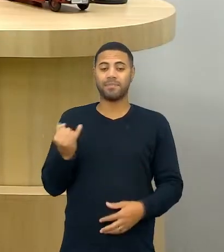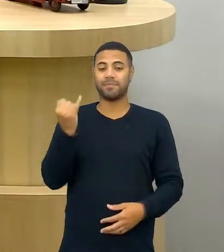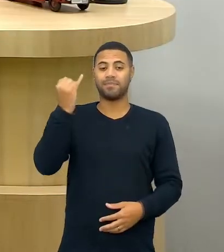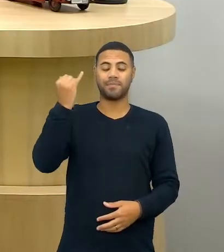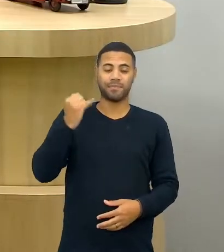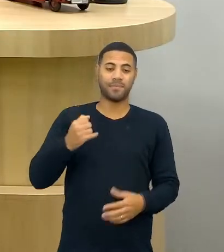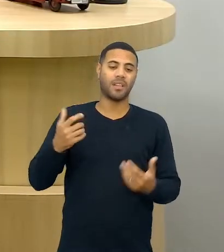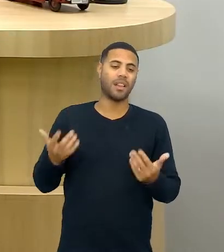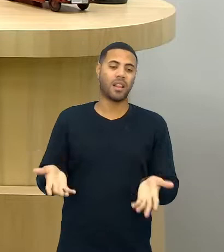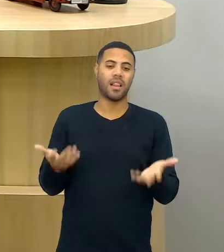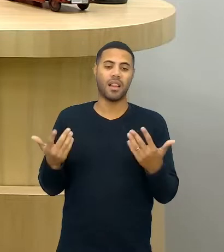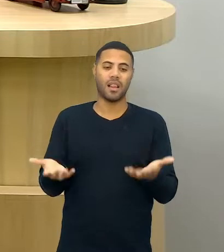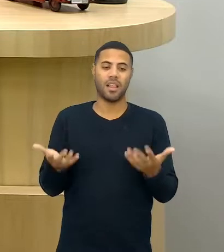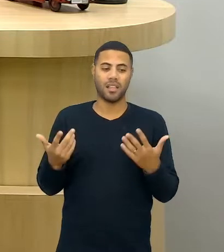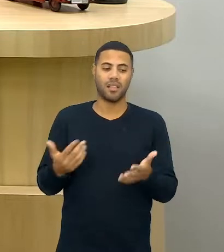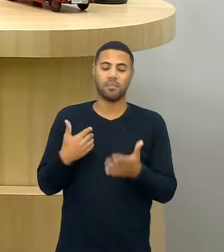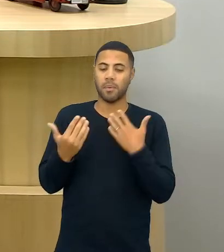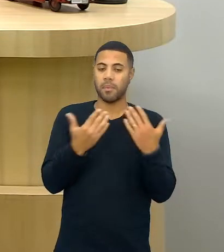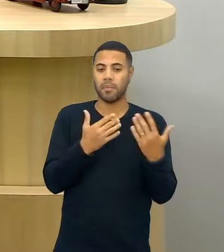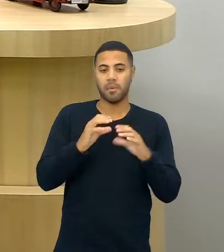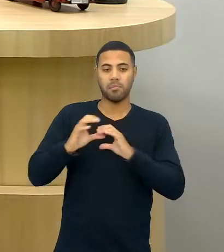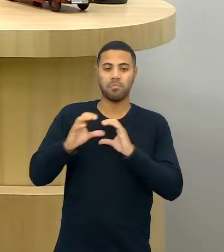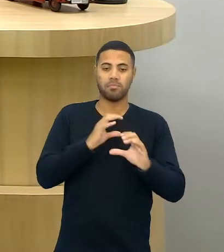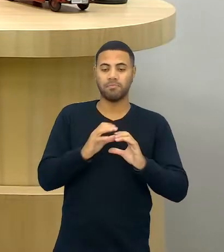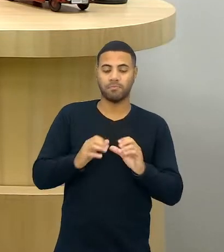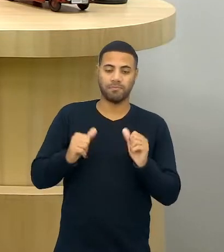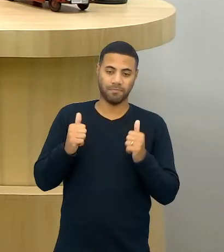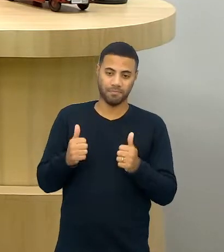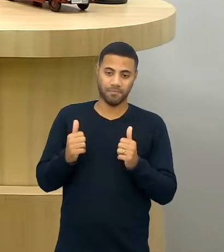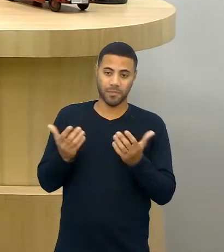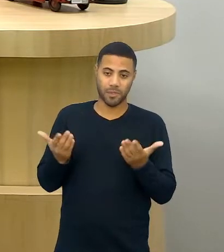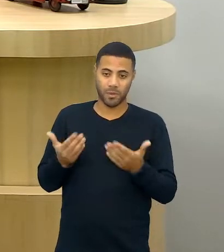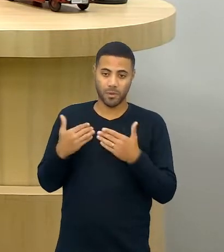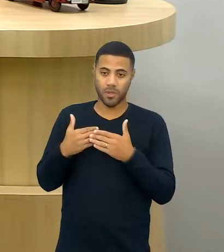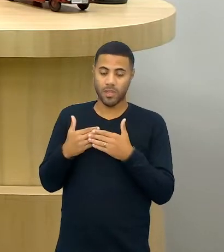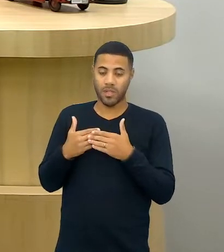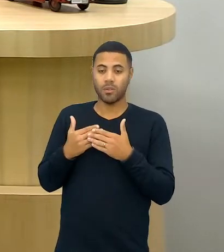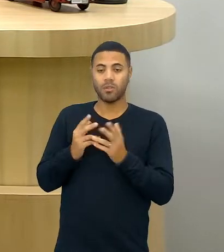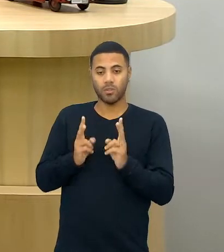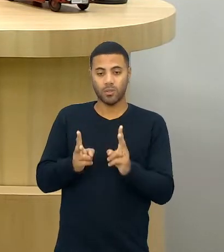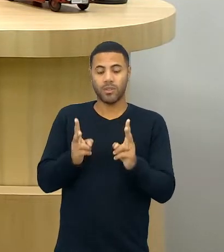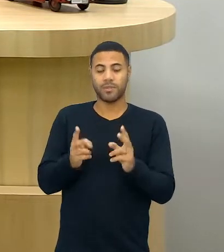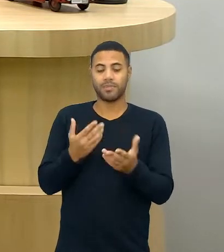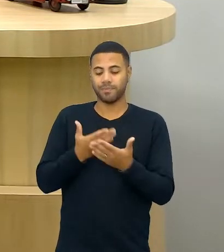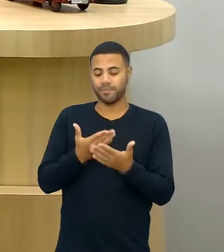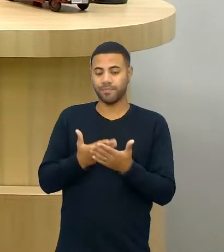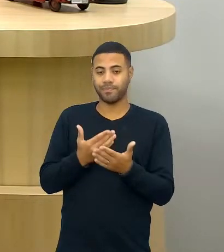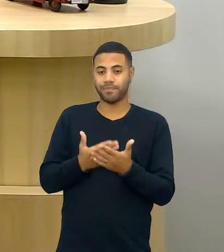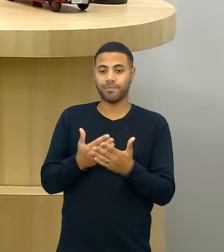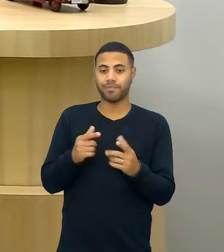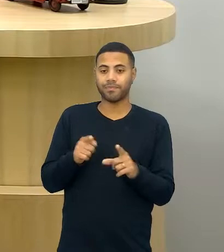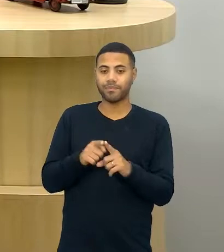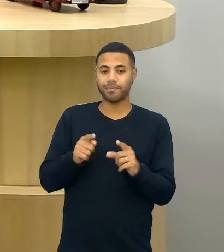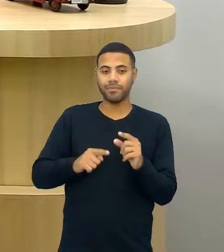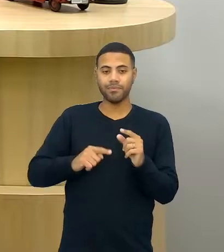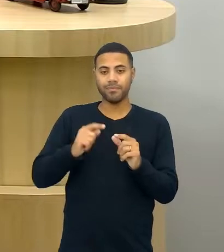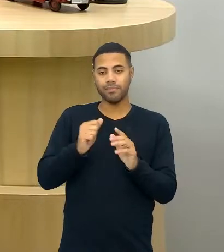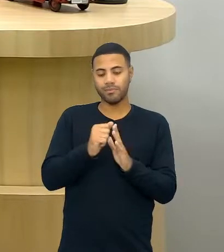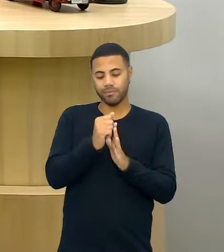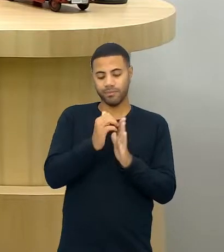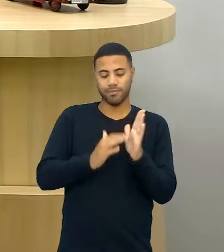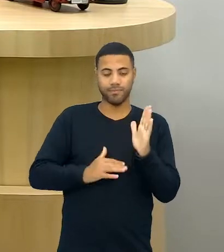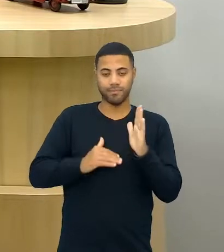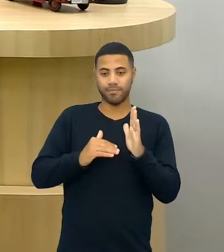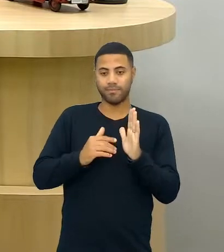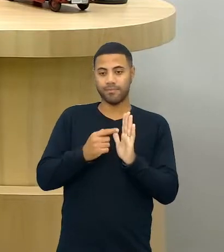ser leve. Tem que ser leve. Então vamos lá, estamos aqui. As habilidades que norteiam todas as nossas aulas, eu